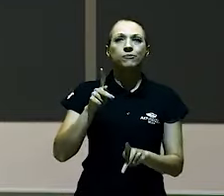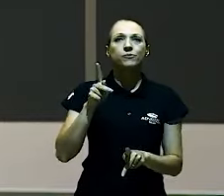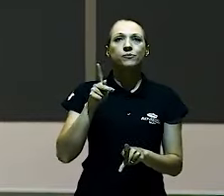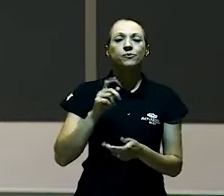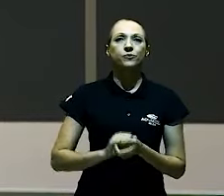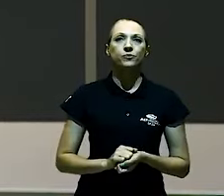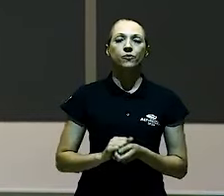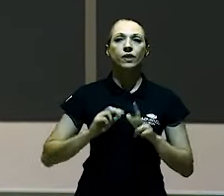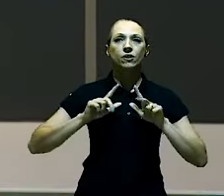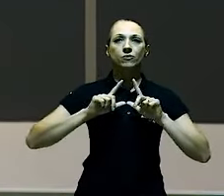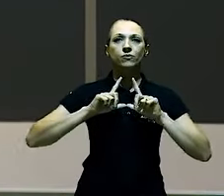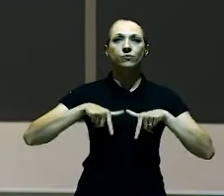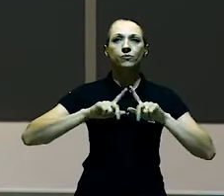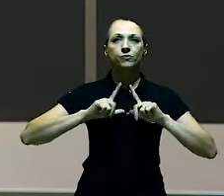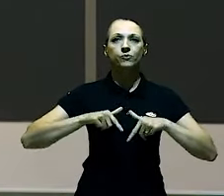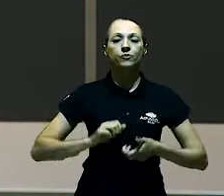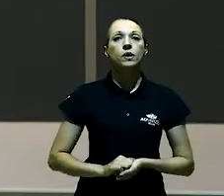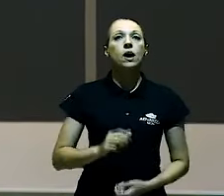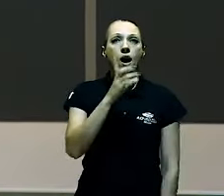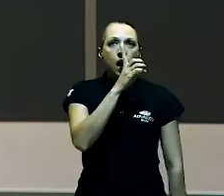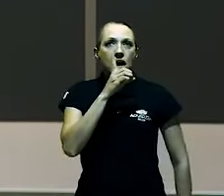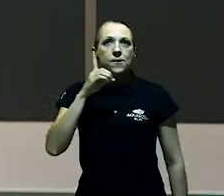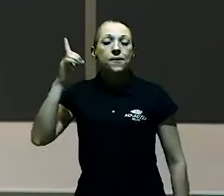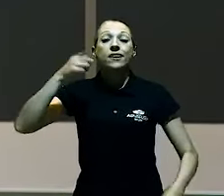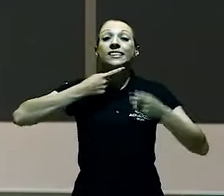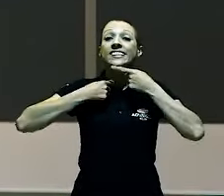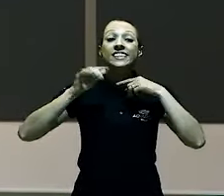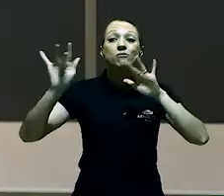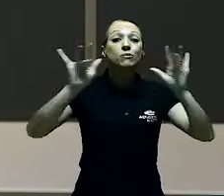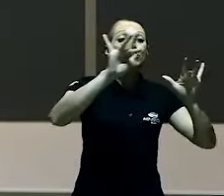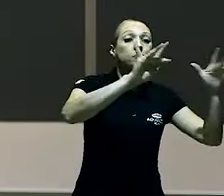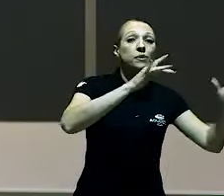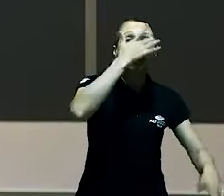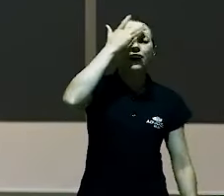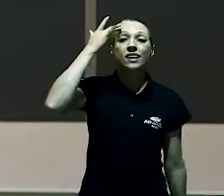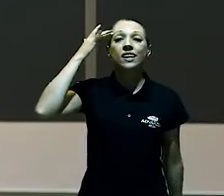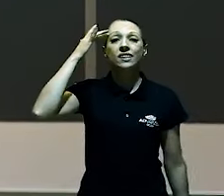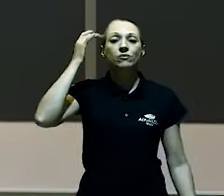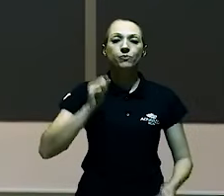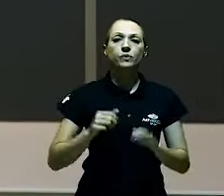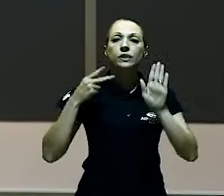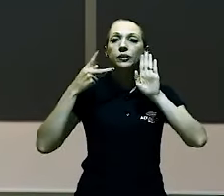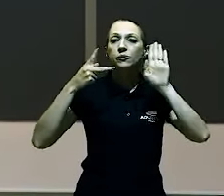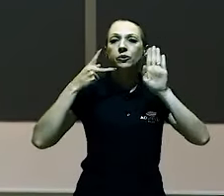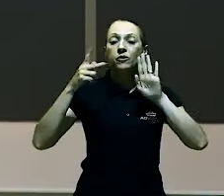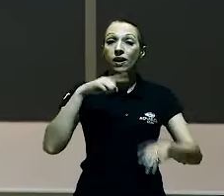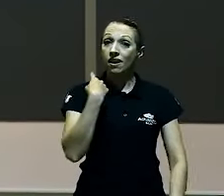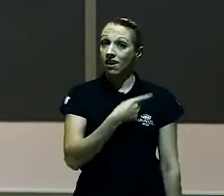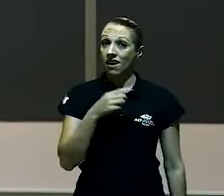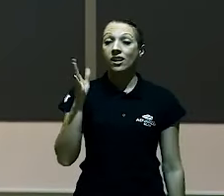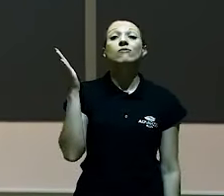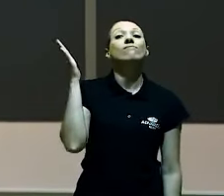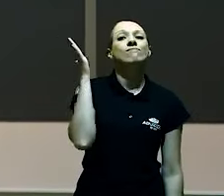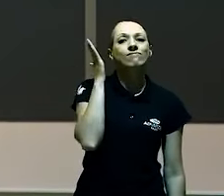estava disposto a alcançar essa nação através desse profeta. Esse profeta todos nós conhecemos, é o profeta